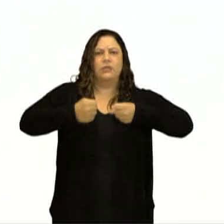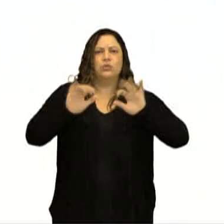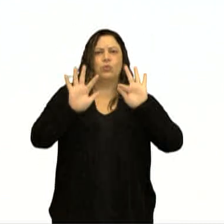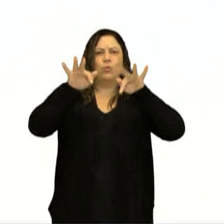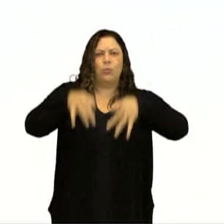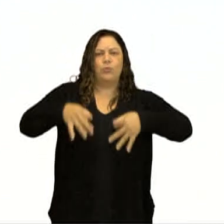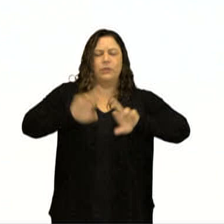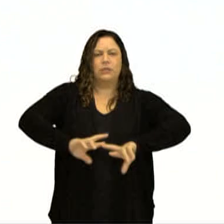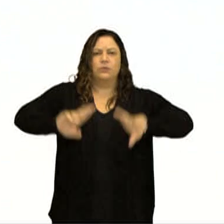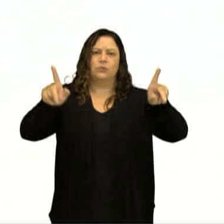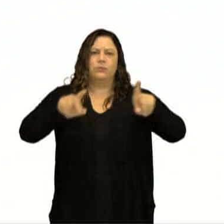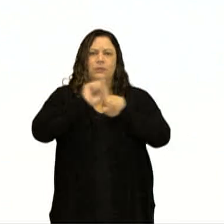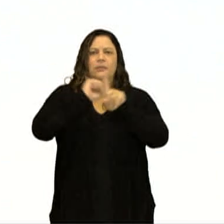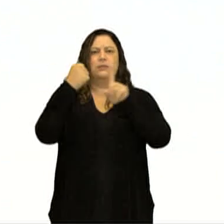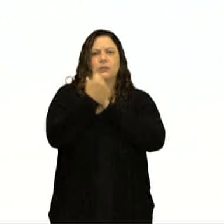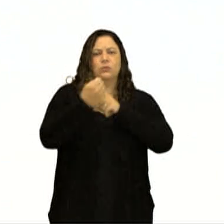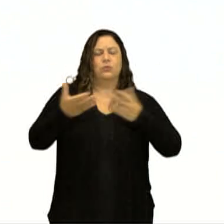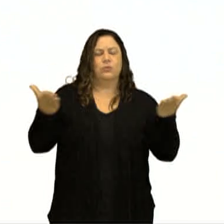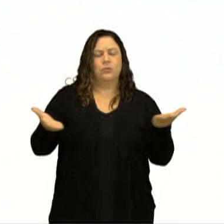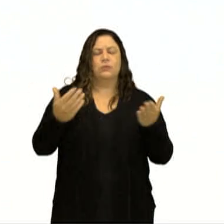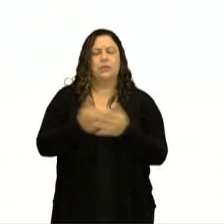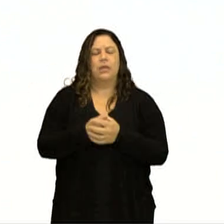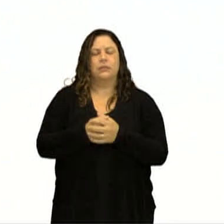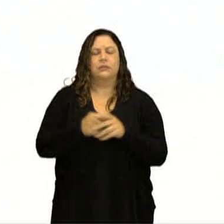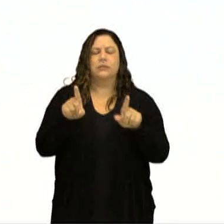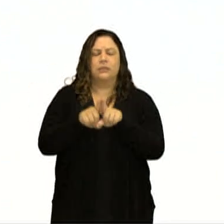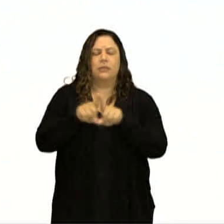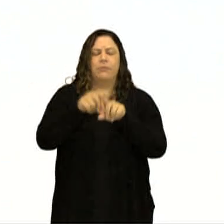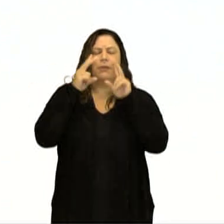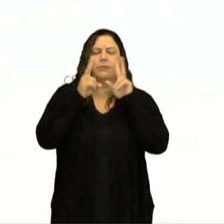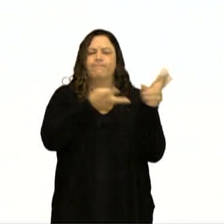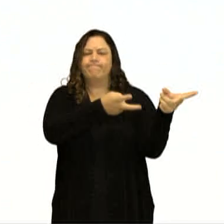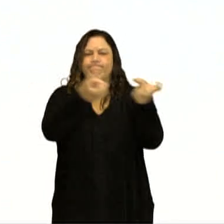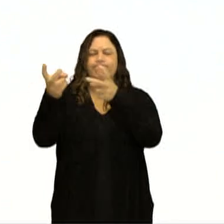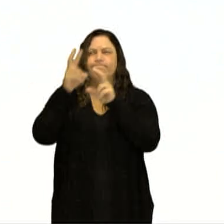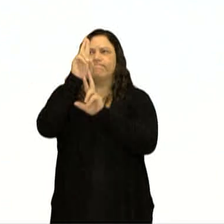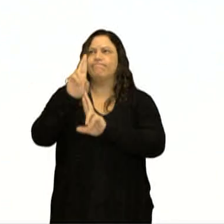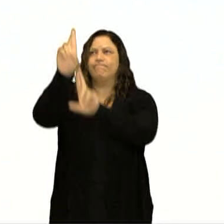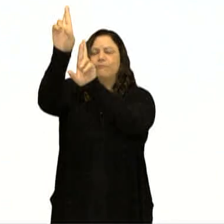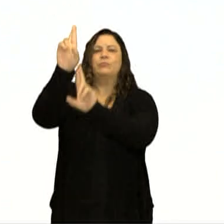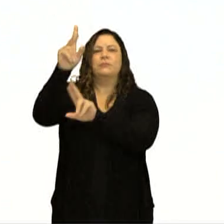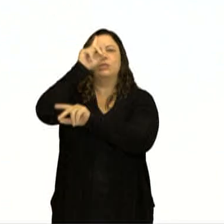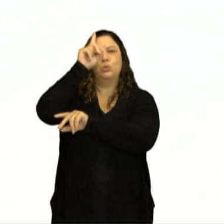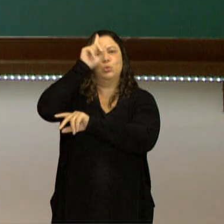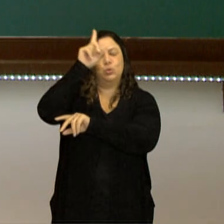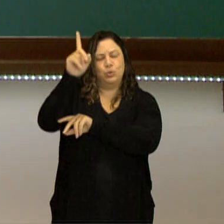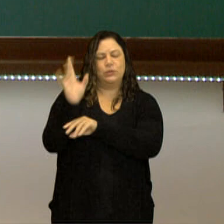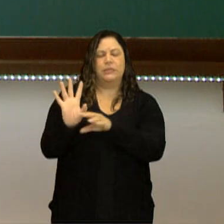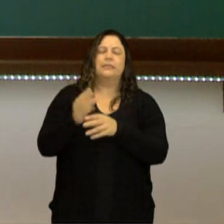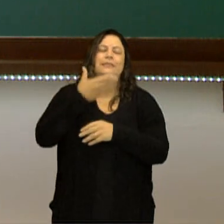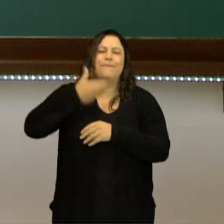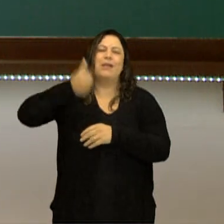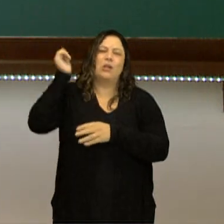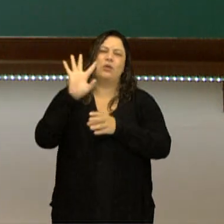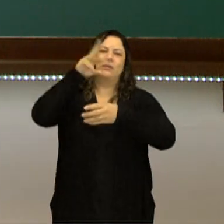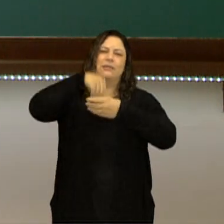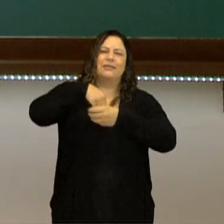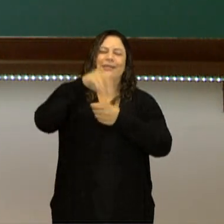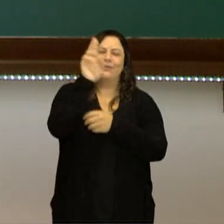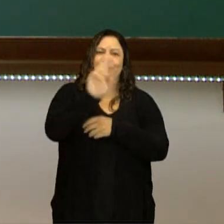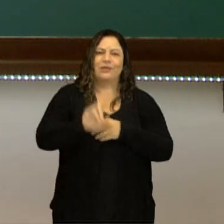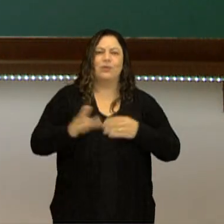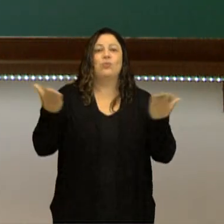sociais e elas acabaram, por vislumbrar uma esperança de dias melhores dentro da Rússia. Bom, o que